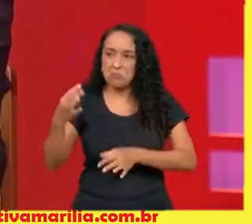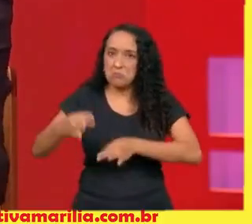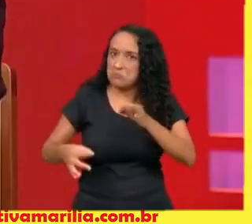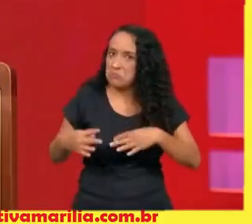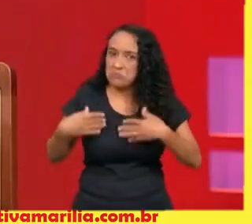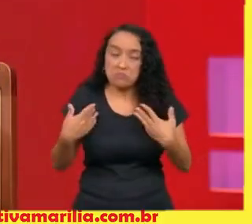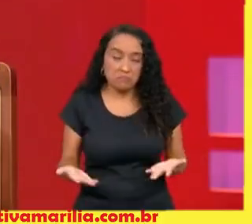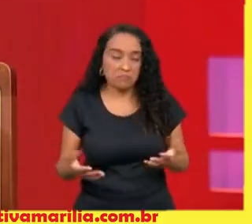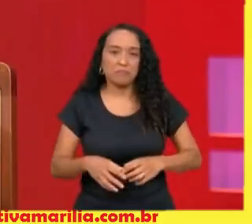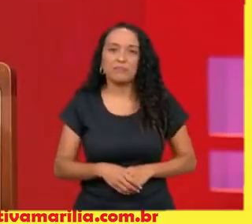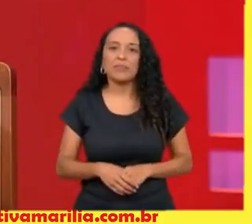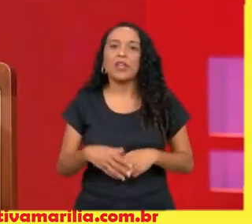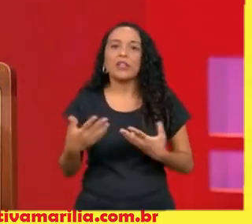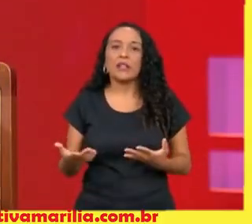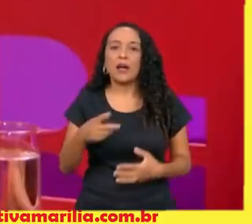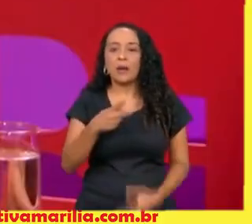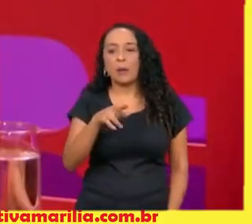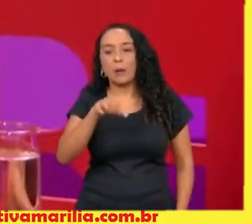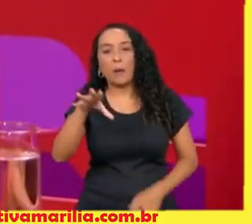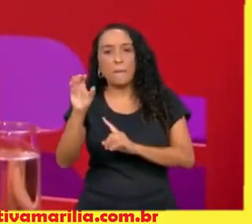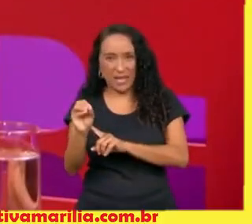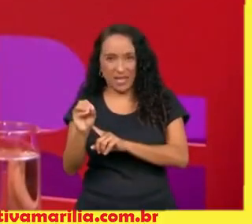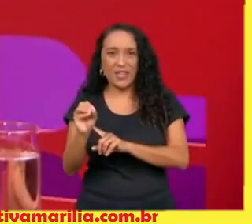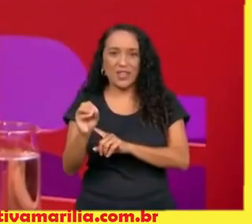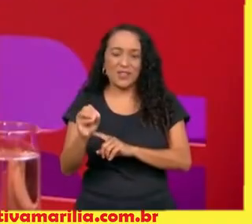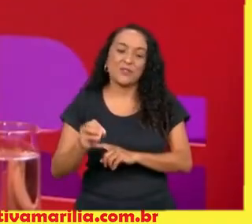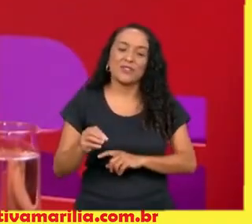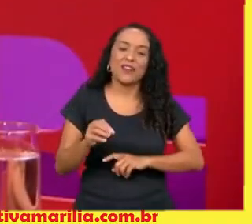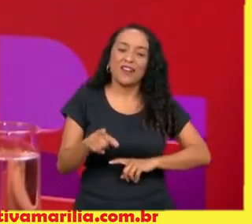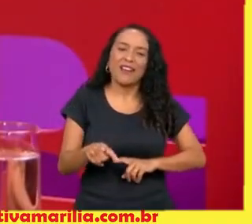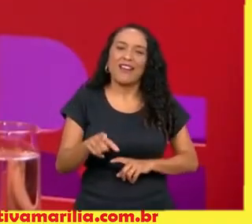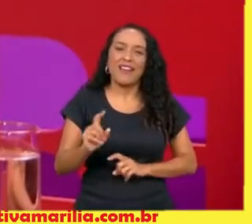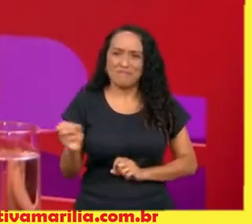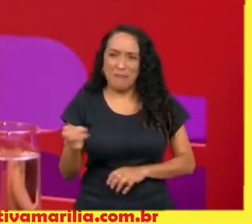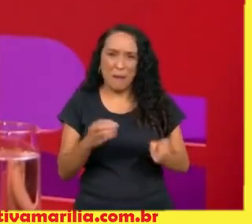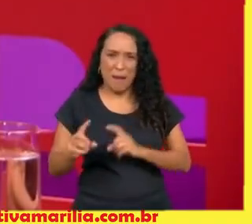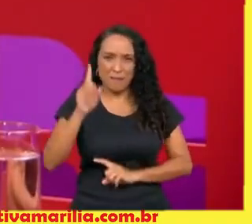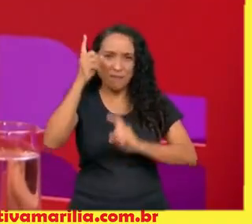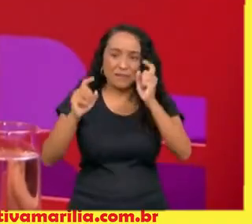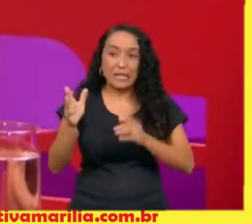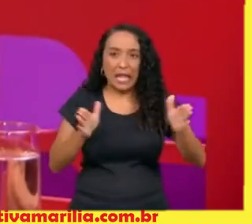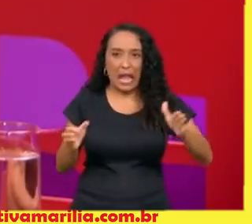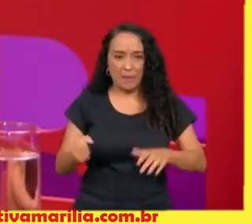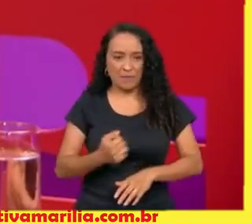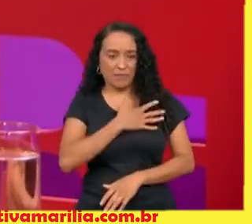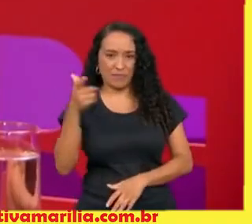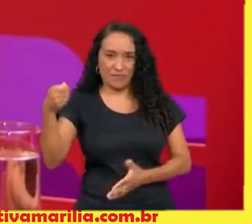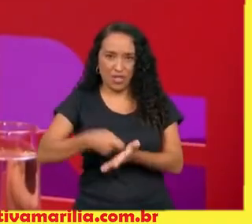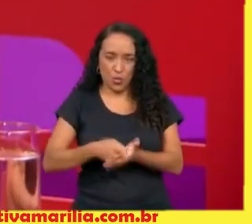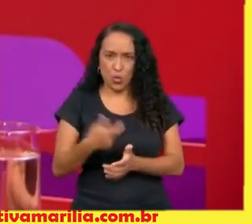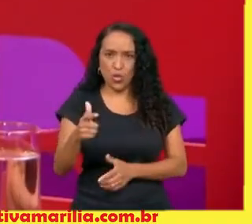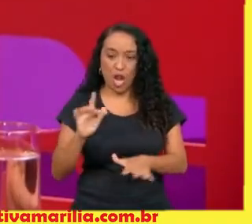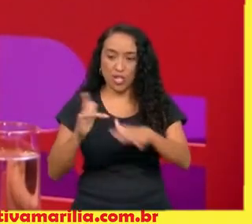do travesseiro, exatamente. Né? O Plínio Marcos, que eu conheci, sabe que era o Claro. dramaturgo, ele era muito irreverente. E no tempo da ditadura, que não tinha redes sociais,